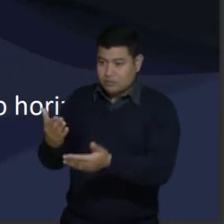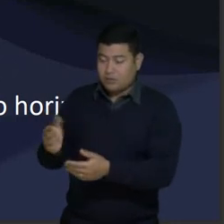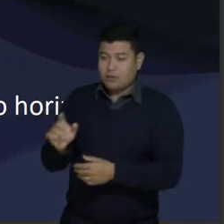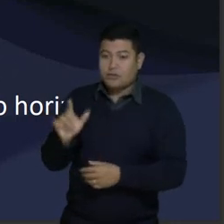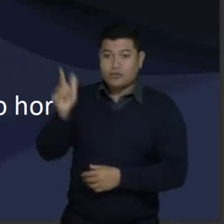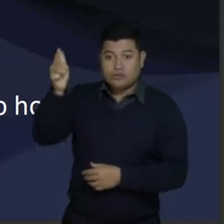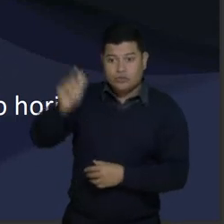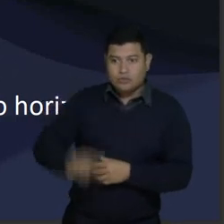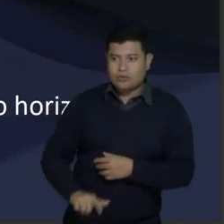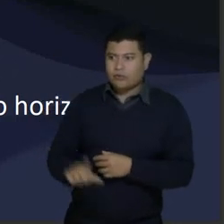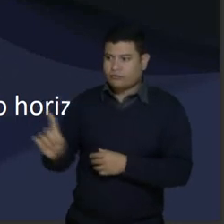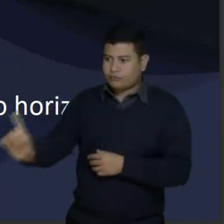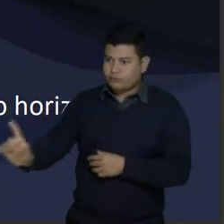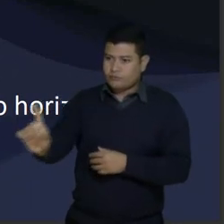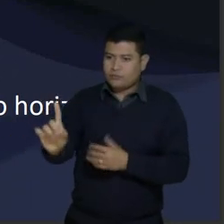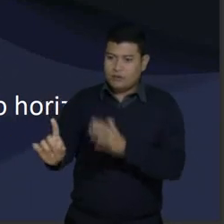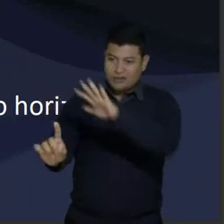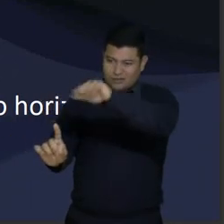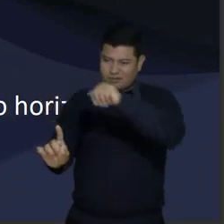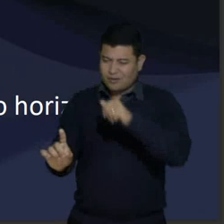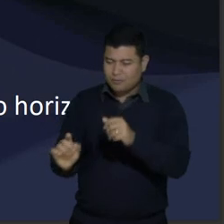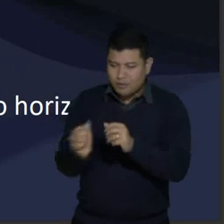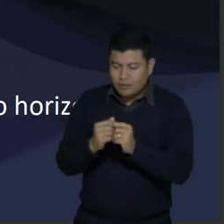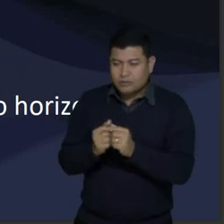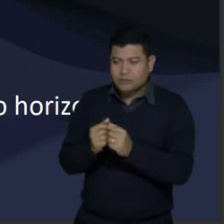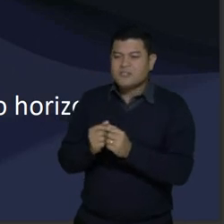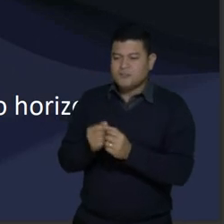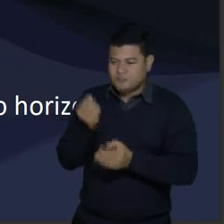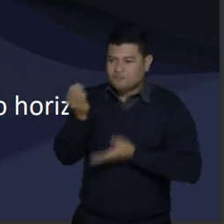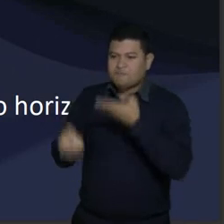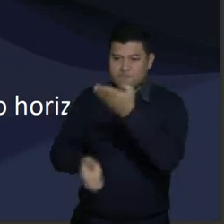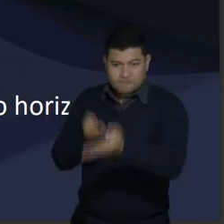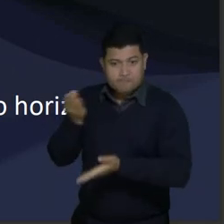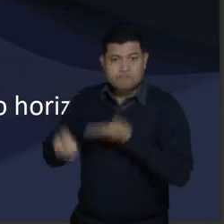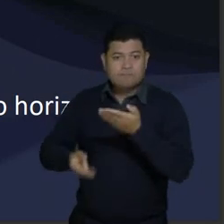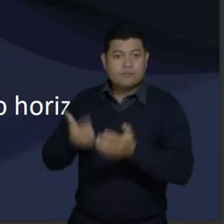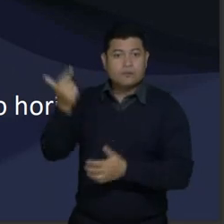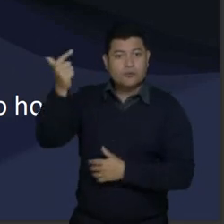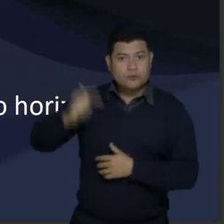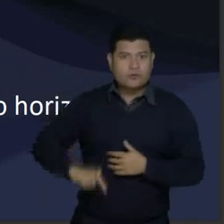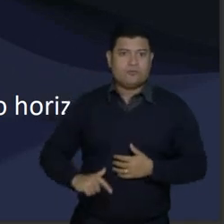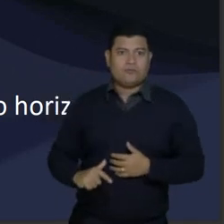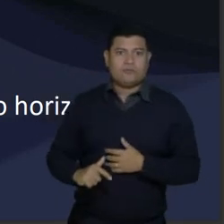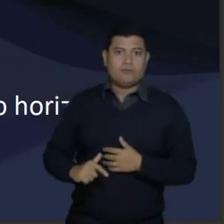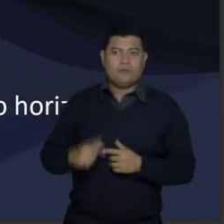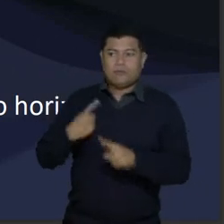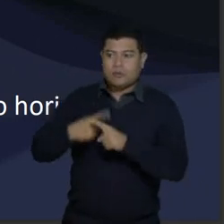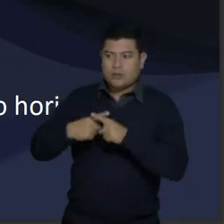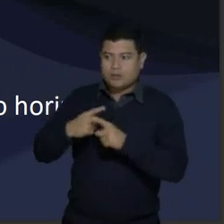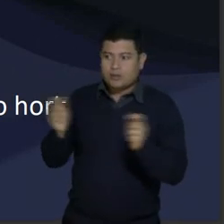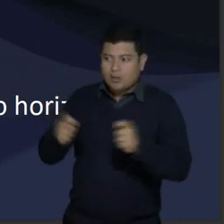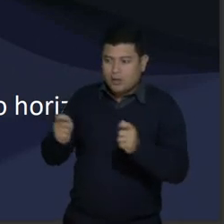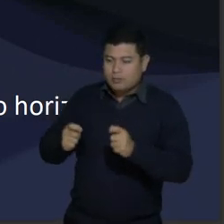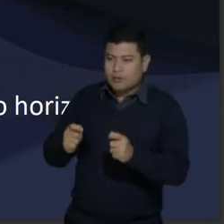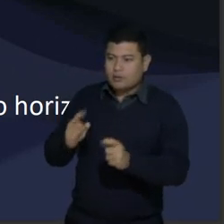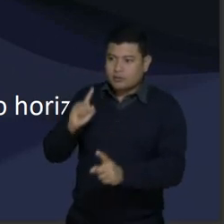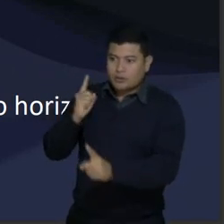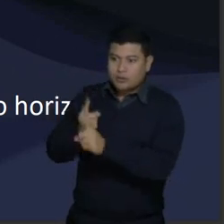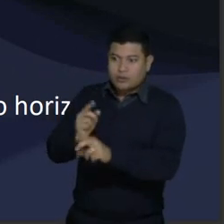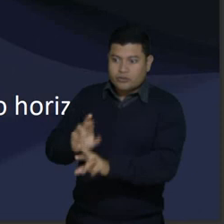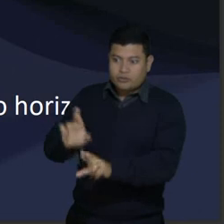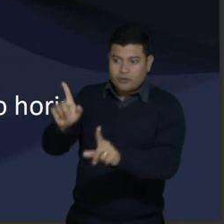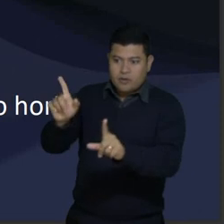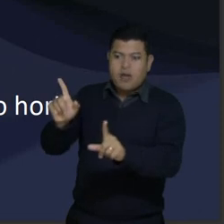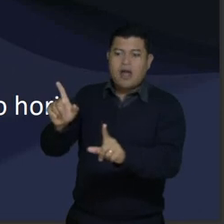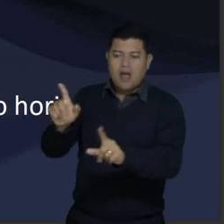novo porque a gente vai encontrar um Horizonte e professores professores vocês